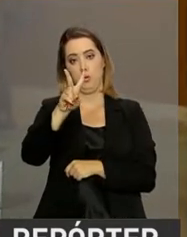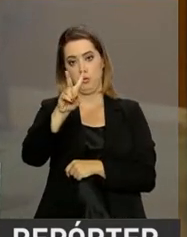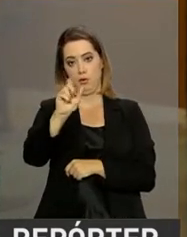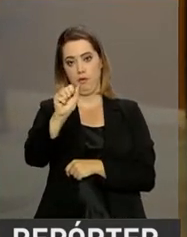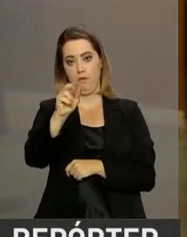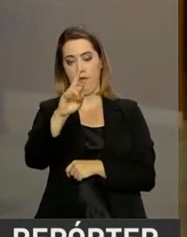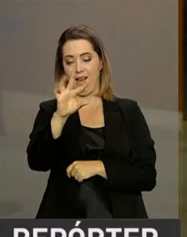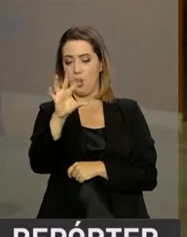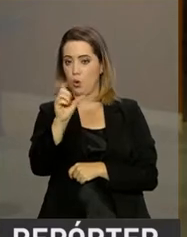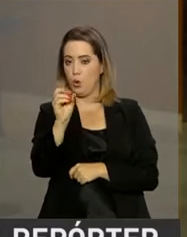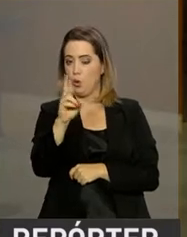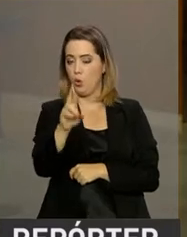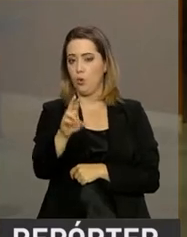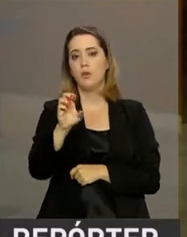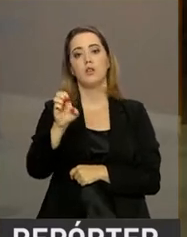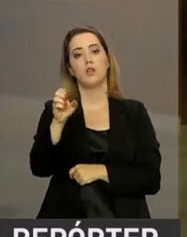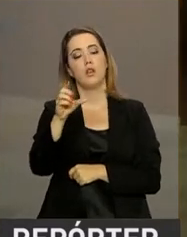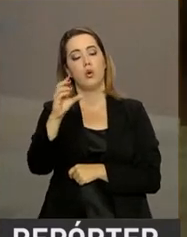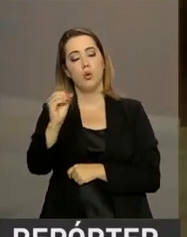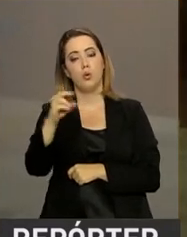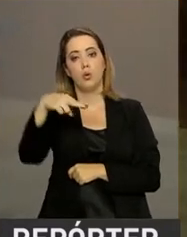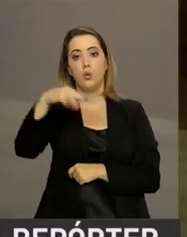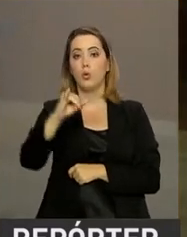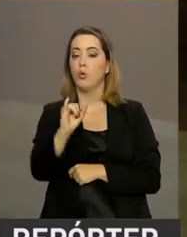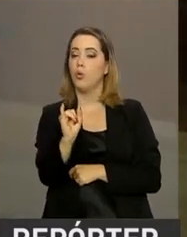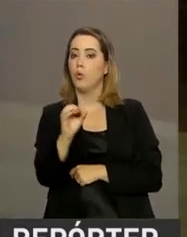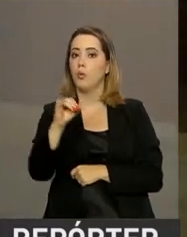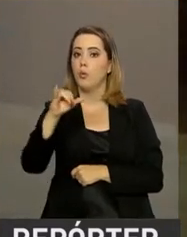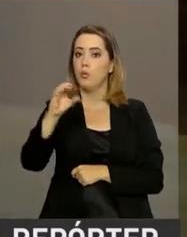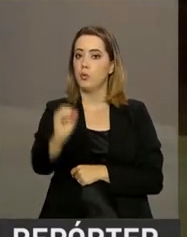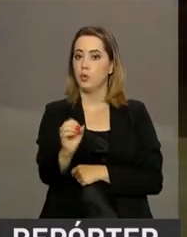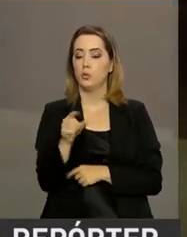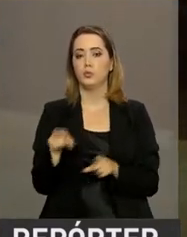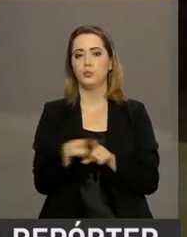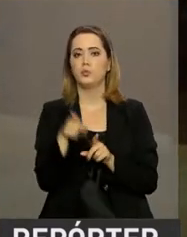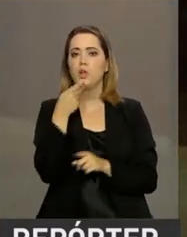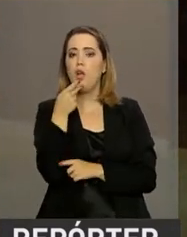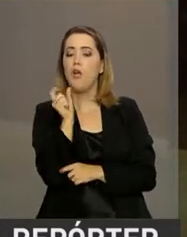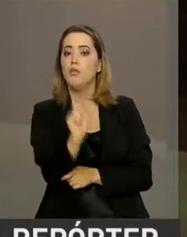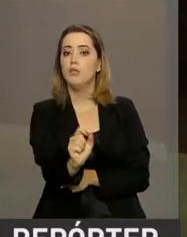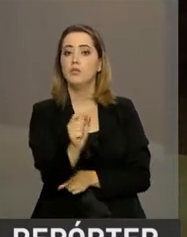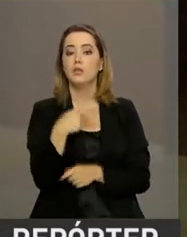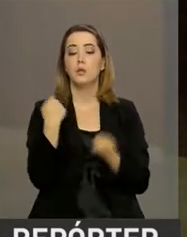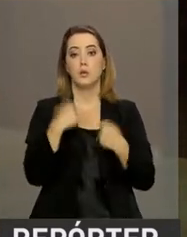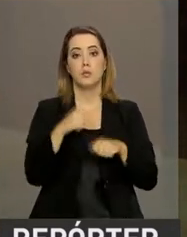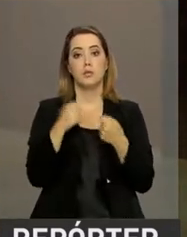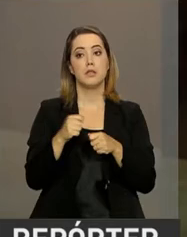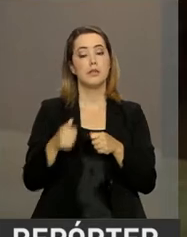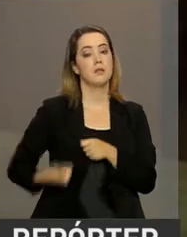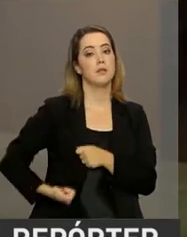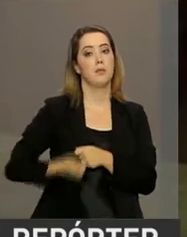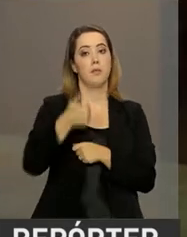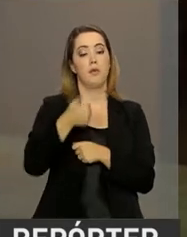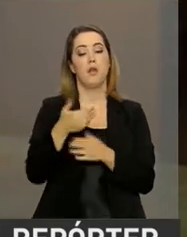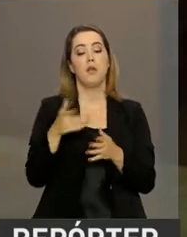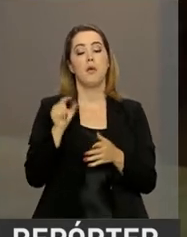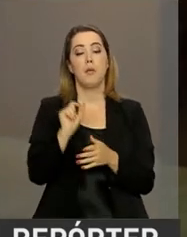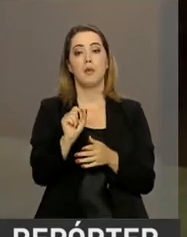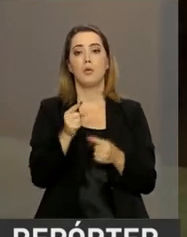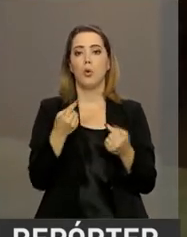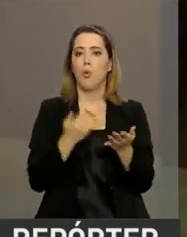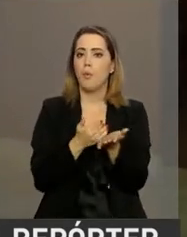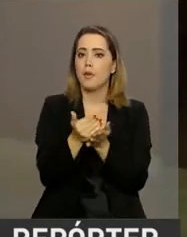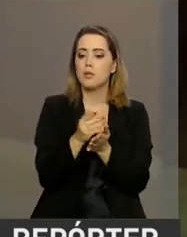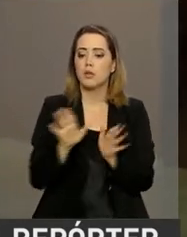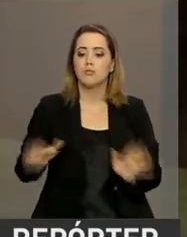disse que a recuperação da confiança na economia vai resultar na geração de emprego. Segundo ele, para gerar mais emprego, é preciso